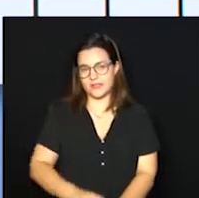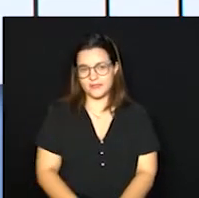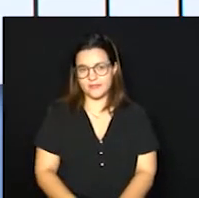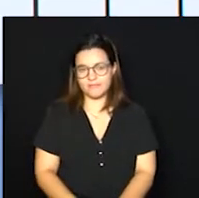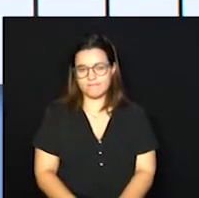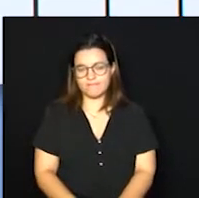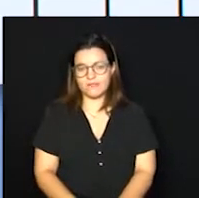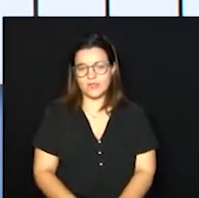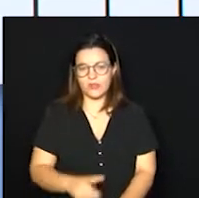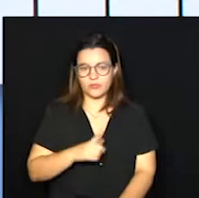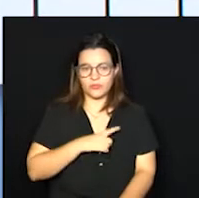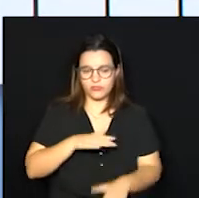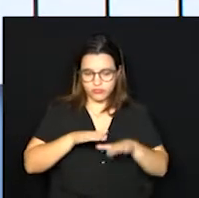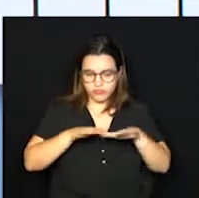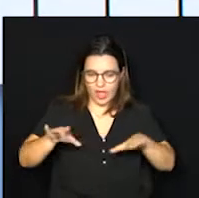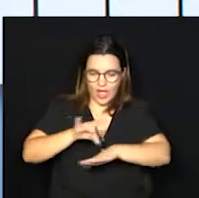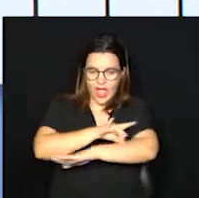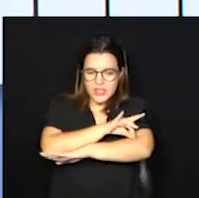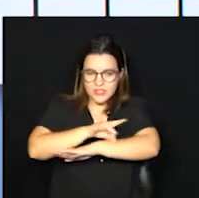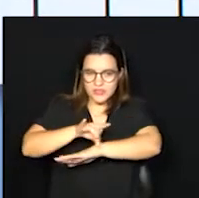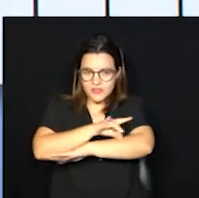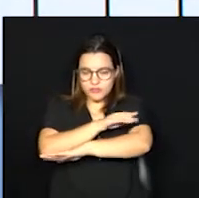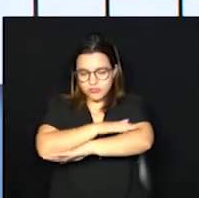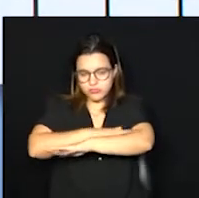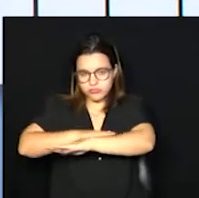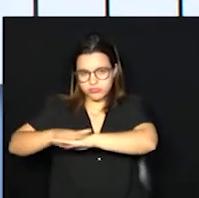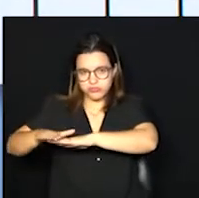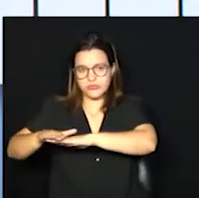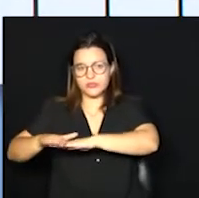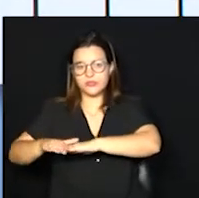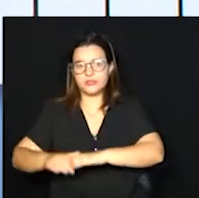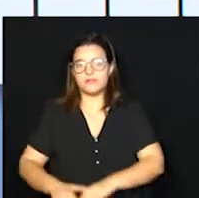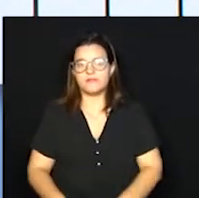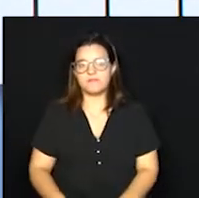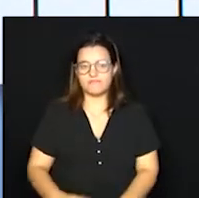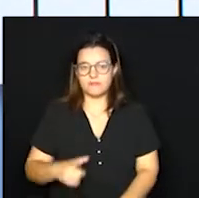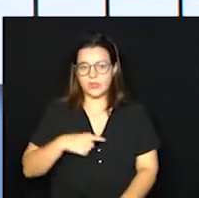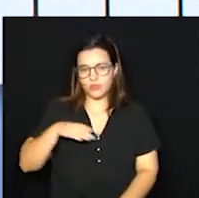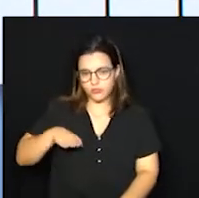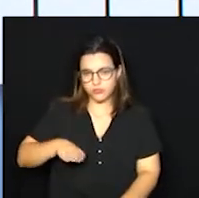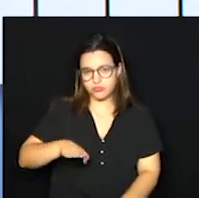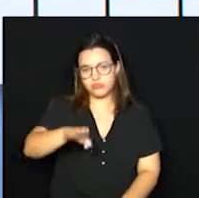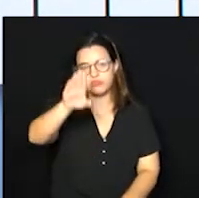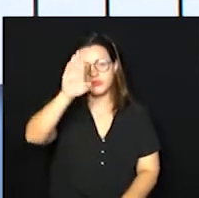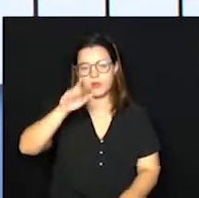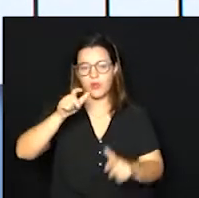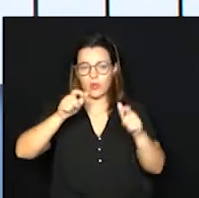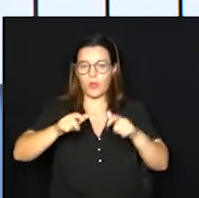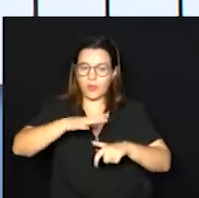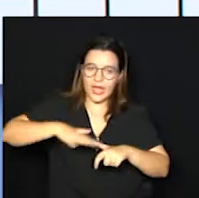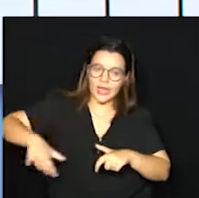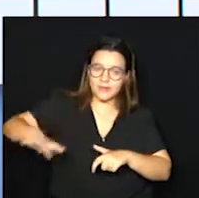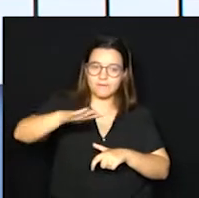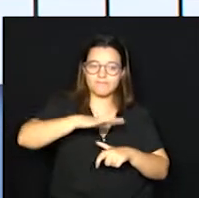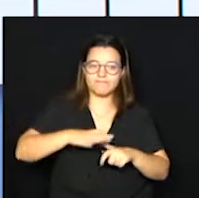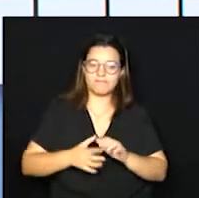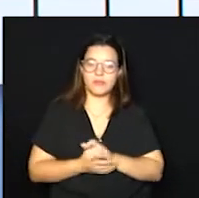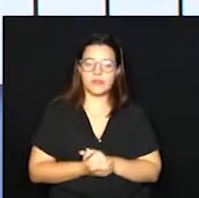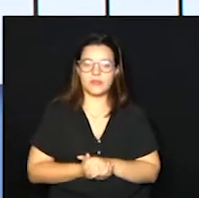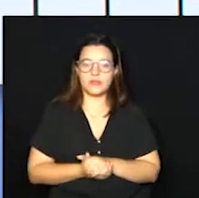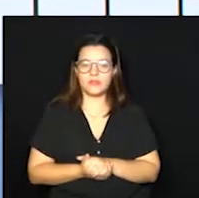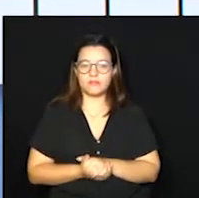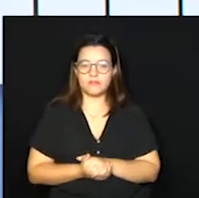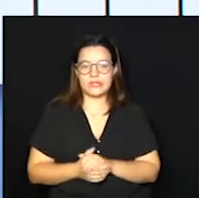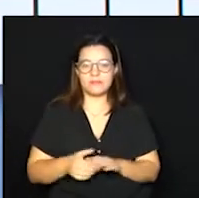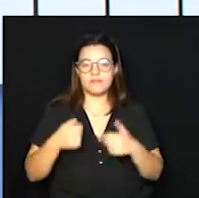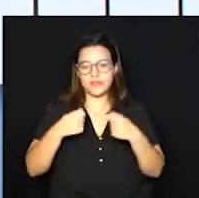de requalificação asfáltica para que ali o corredor seja implantado naquela região. Então, como